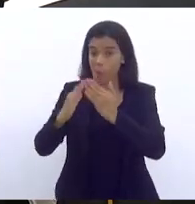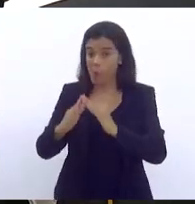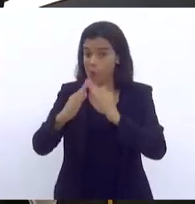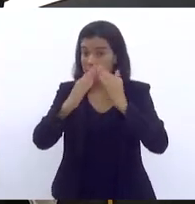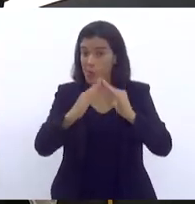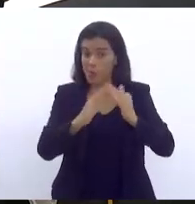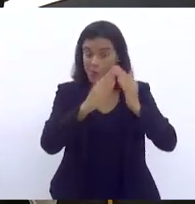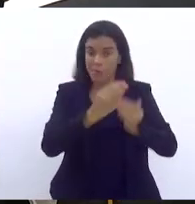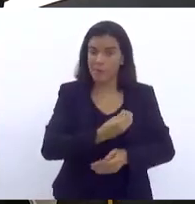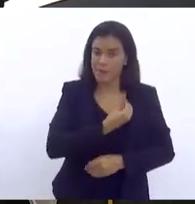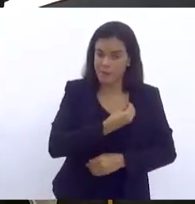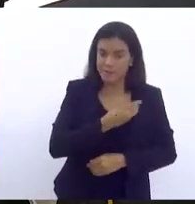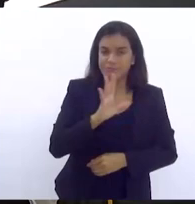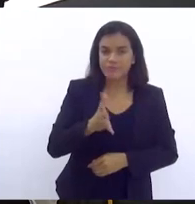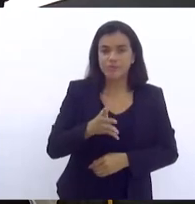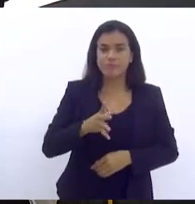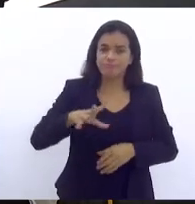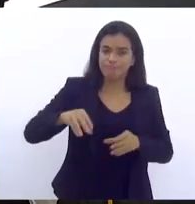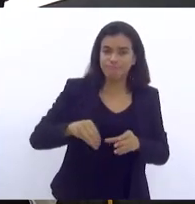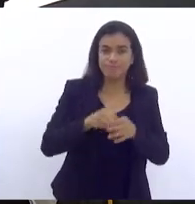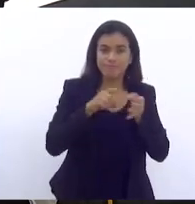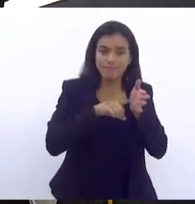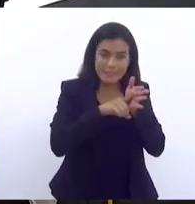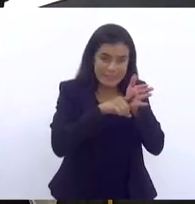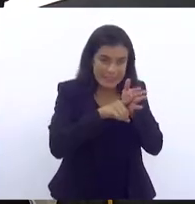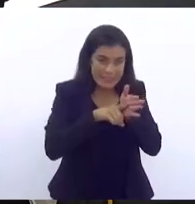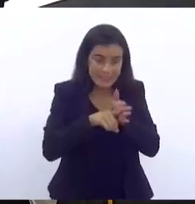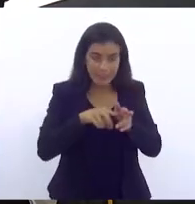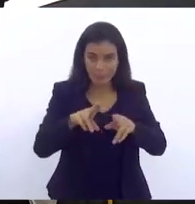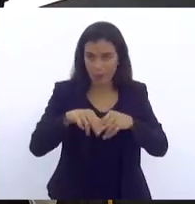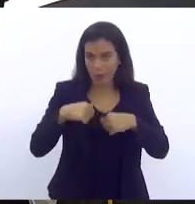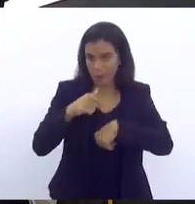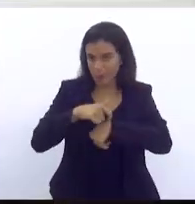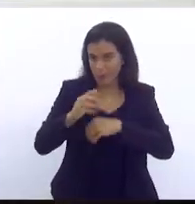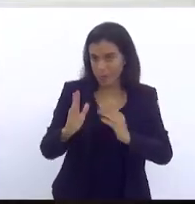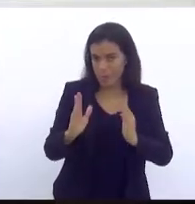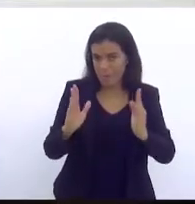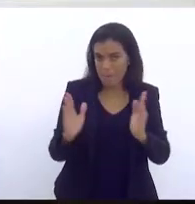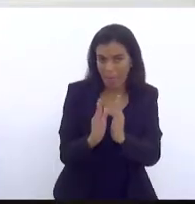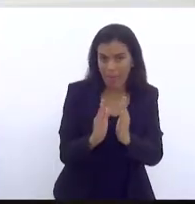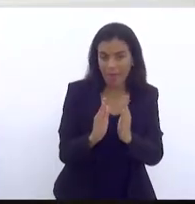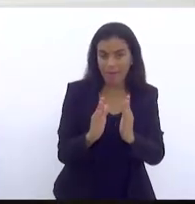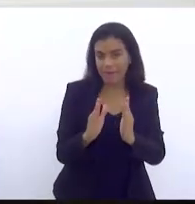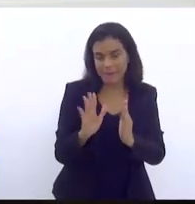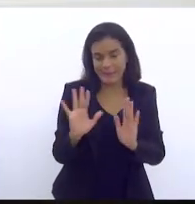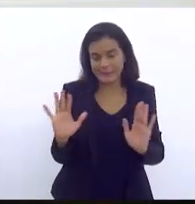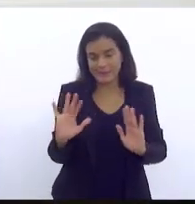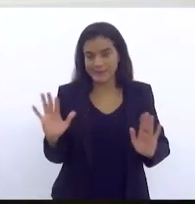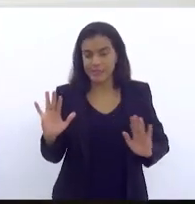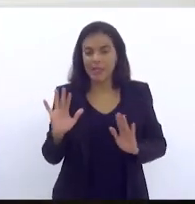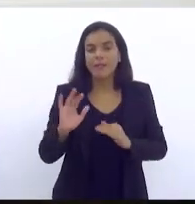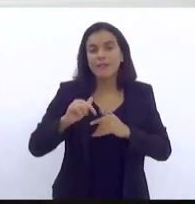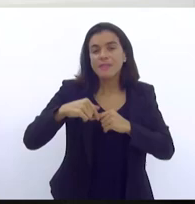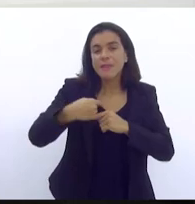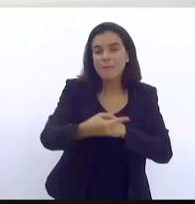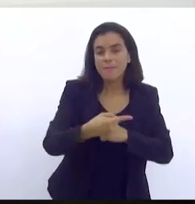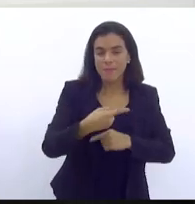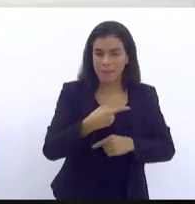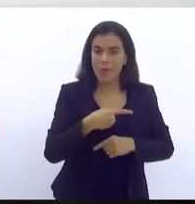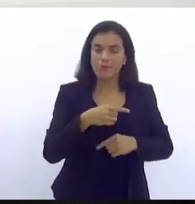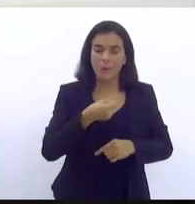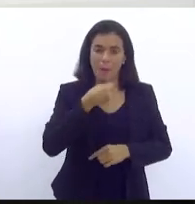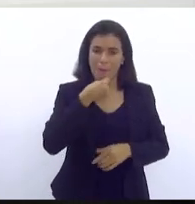da pesquisa e outras também eu não vou por conta da questão do tempo eu não vou nomear todas mas eu espero depois ouvir a galera